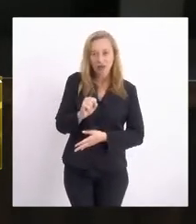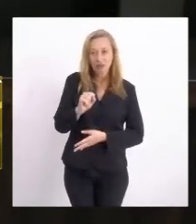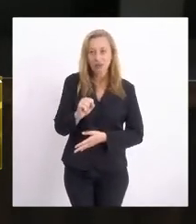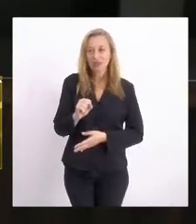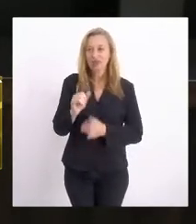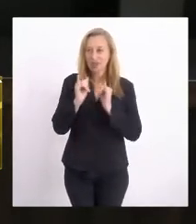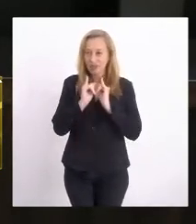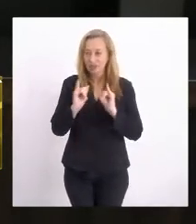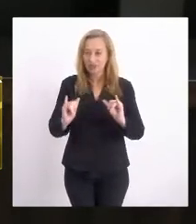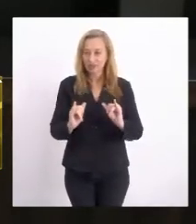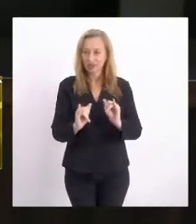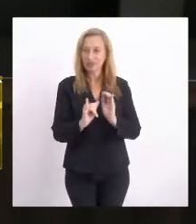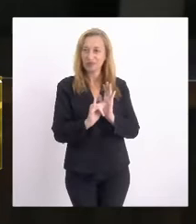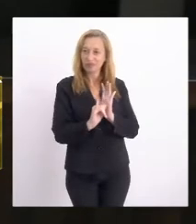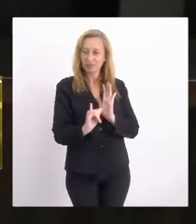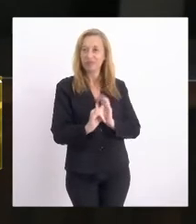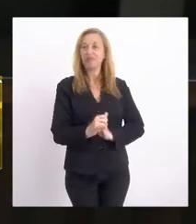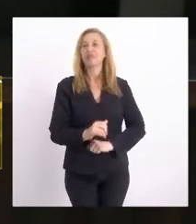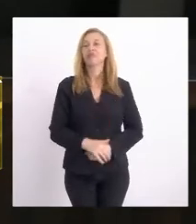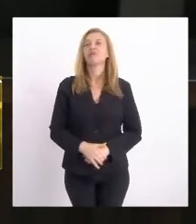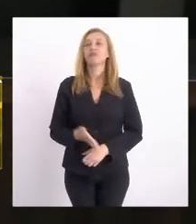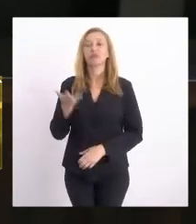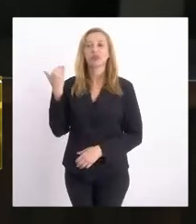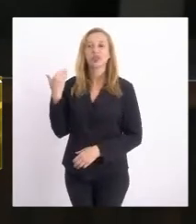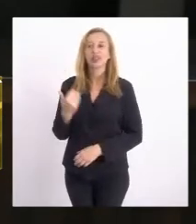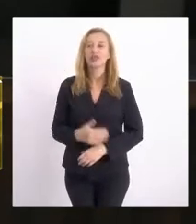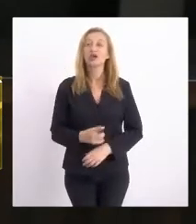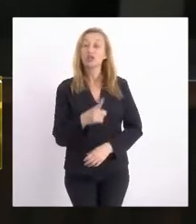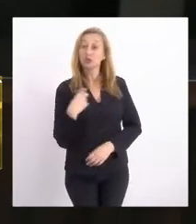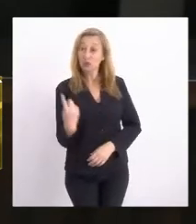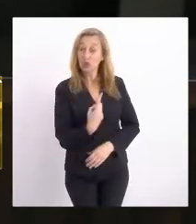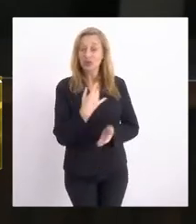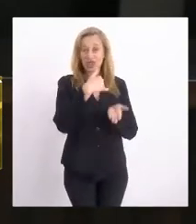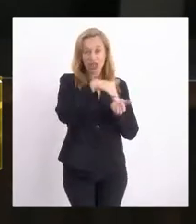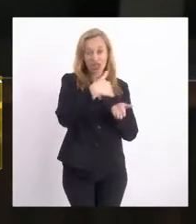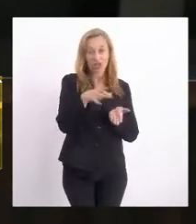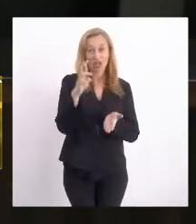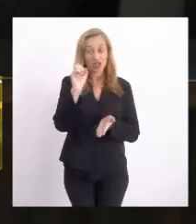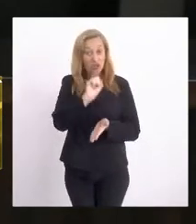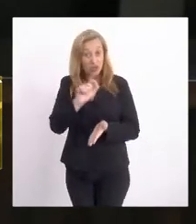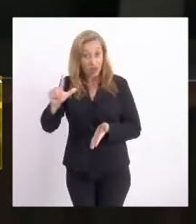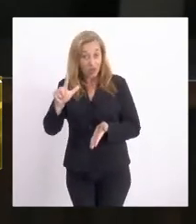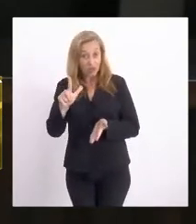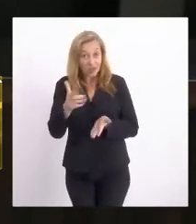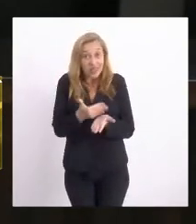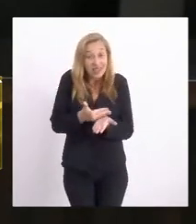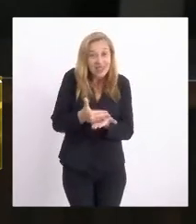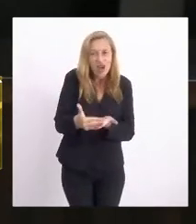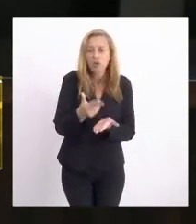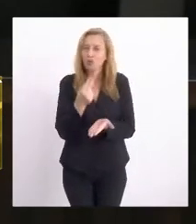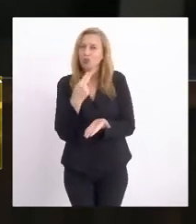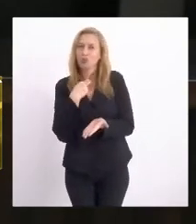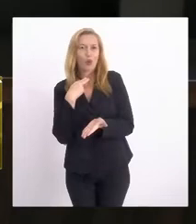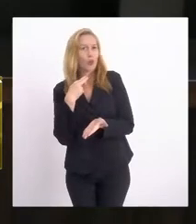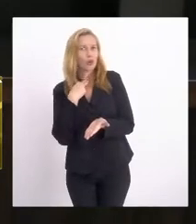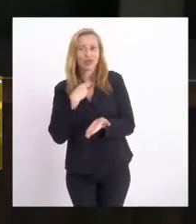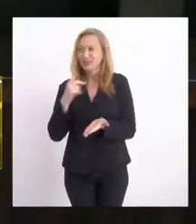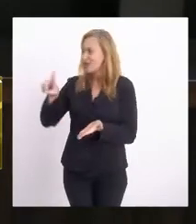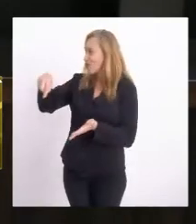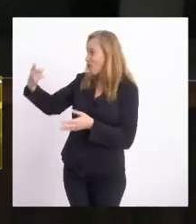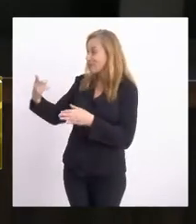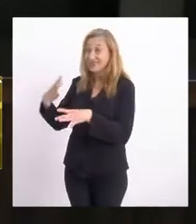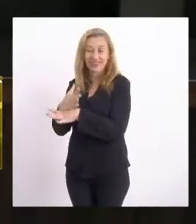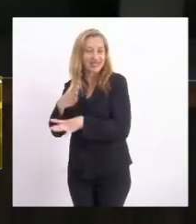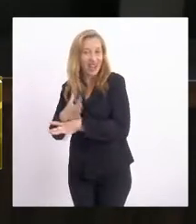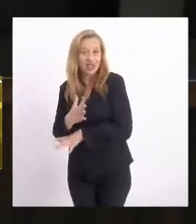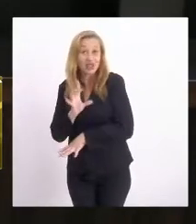seguinte declaração na época a nossa esse nosso escritório Regional inaugural não poderia ser em outra